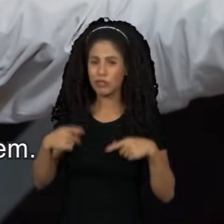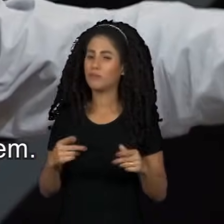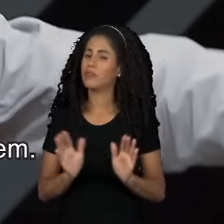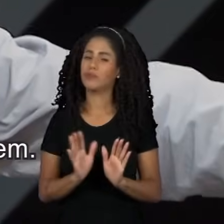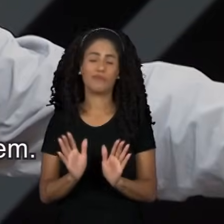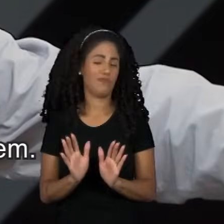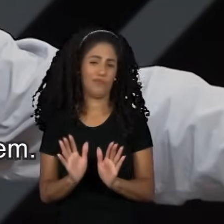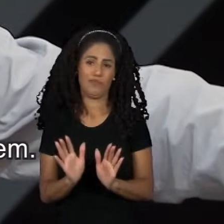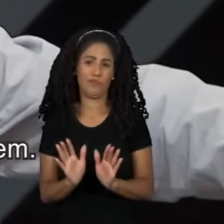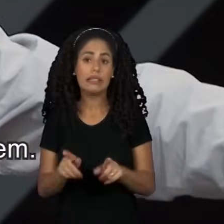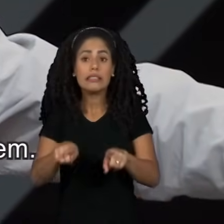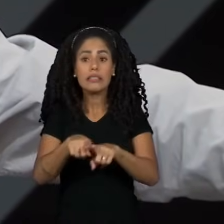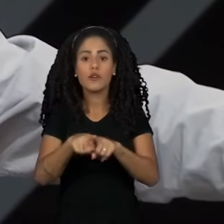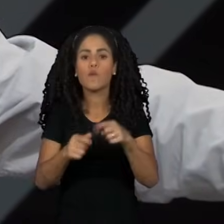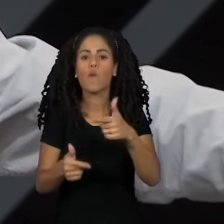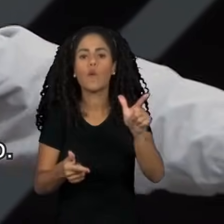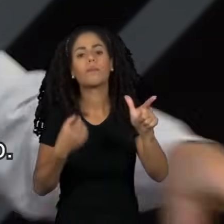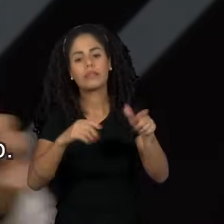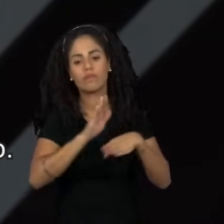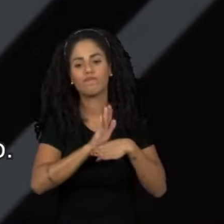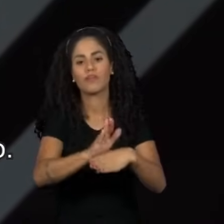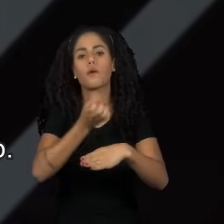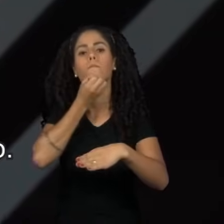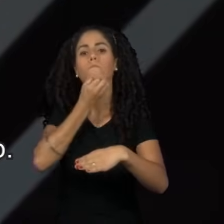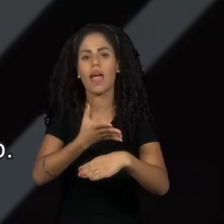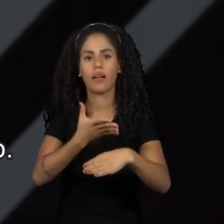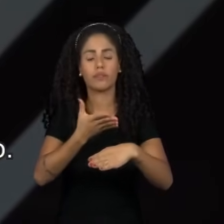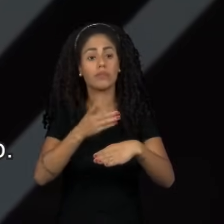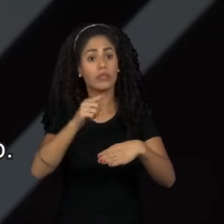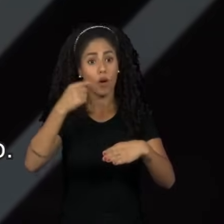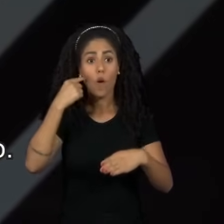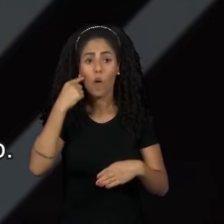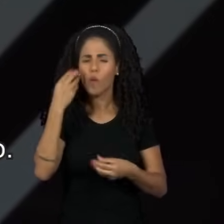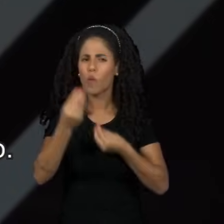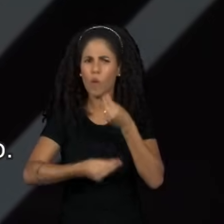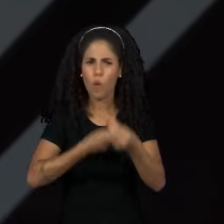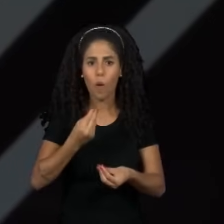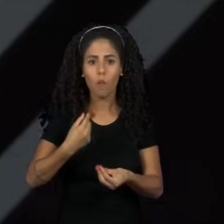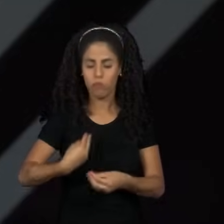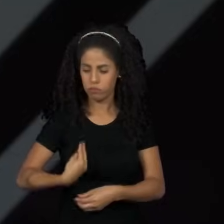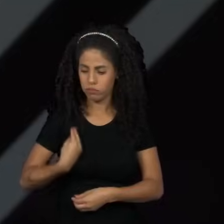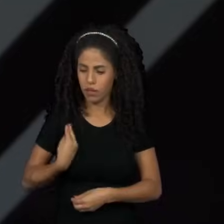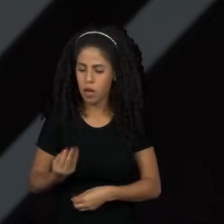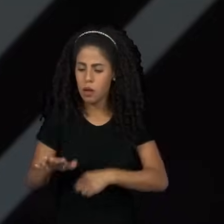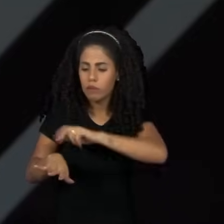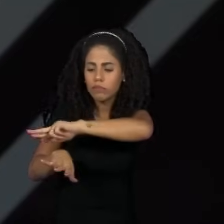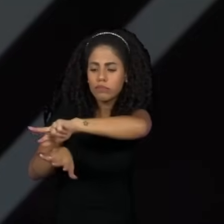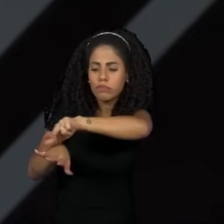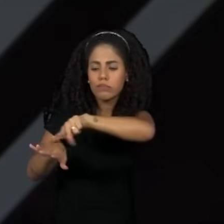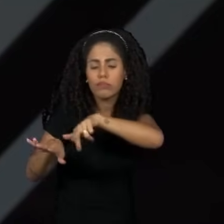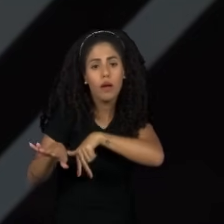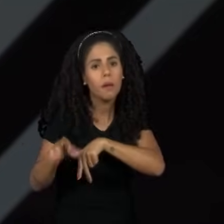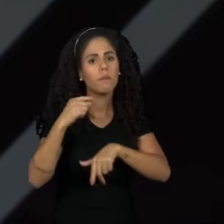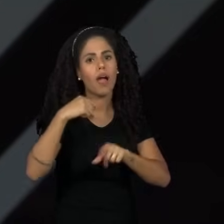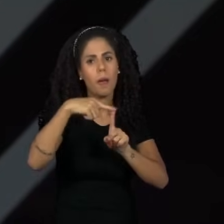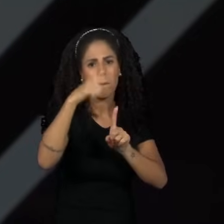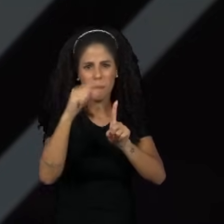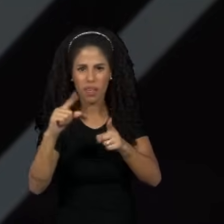vêm para fazer o bem. Ou seja, eles vêm para cumprir uma função. Não há plantas